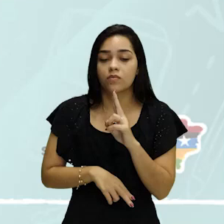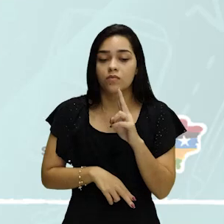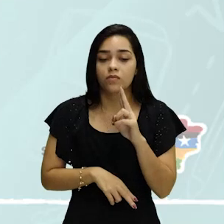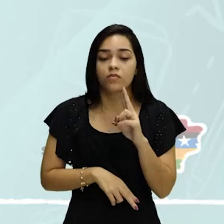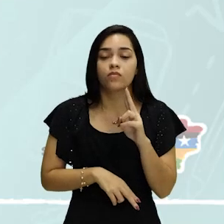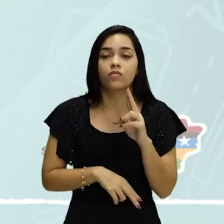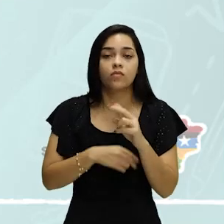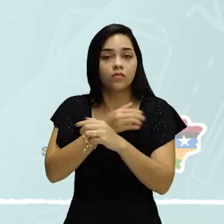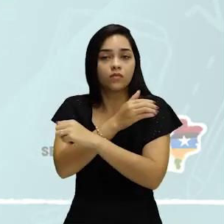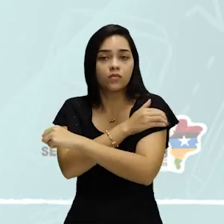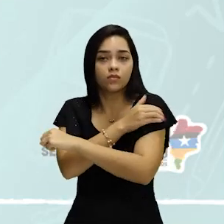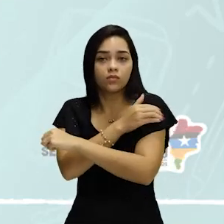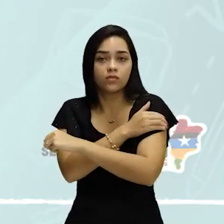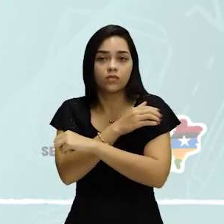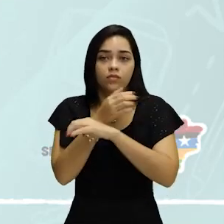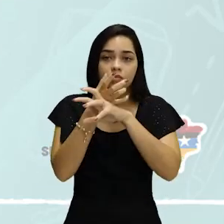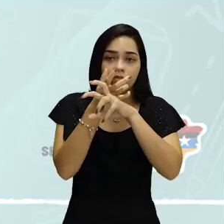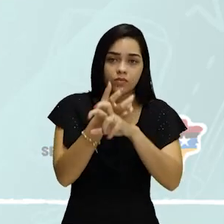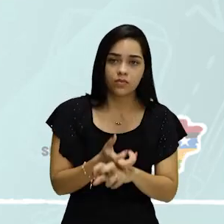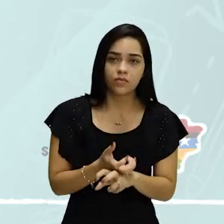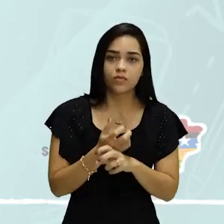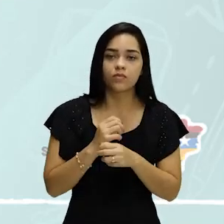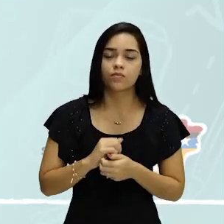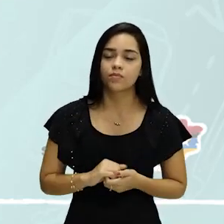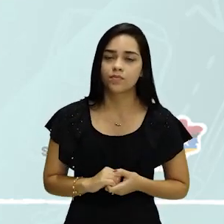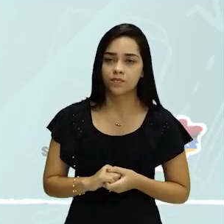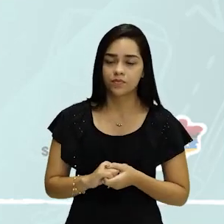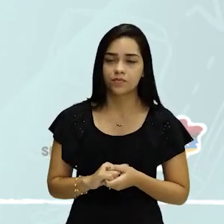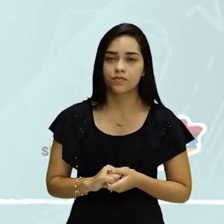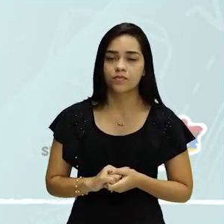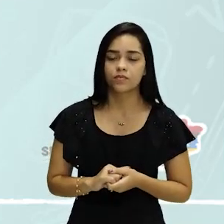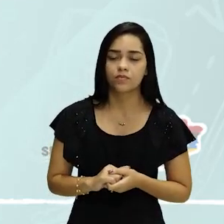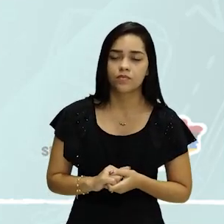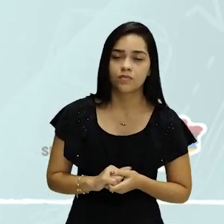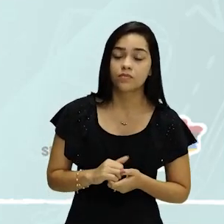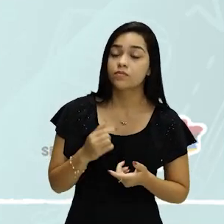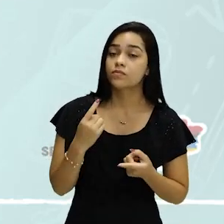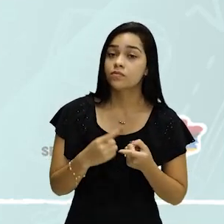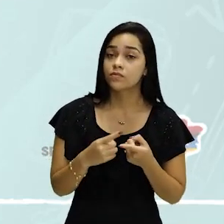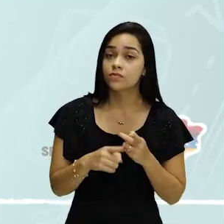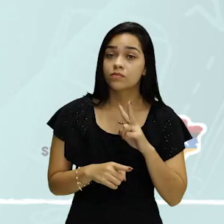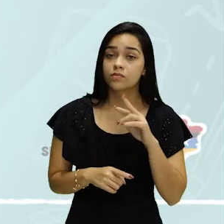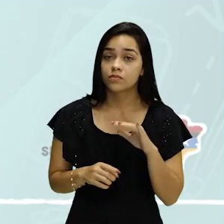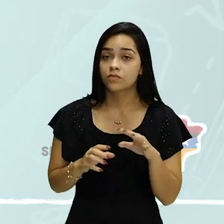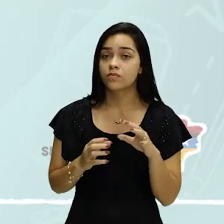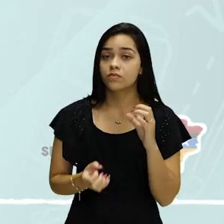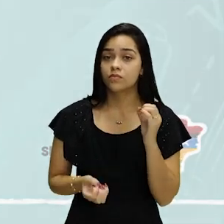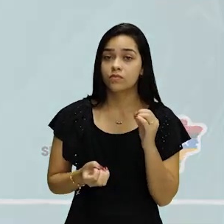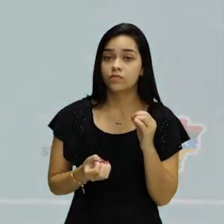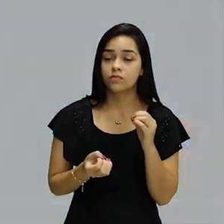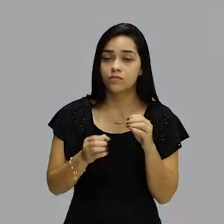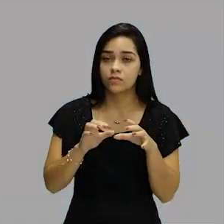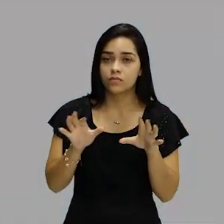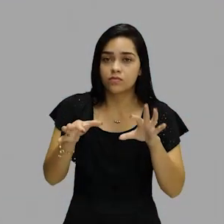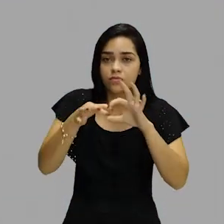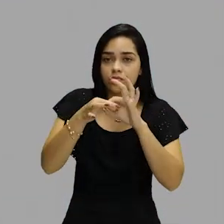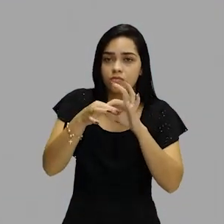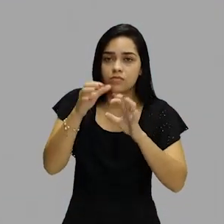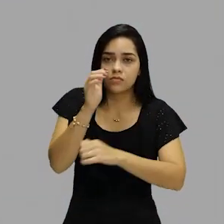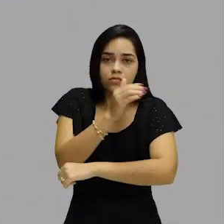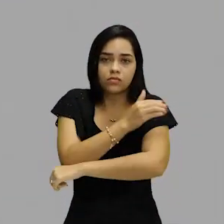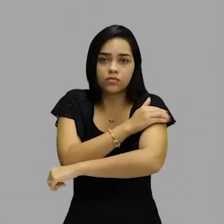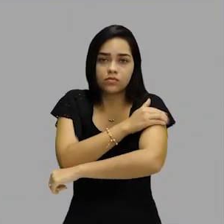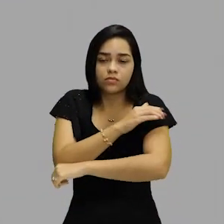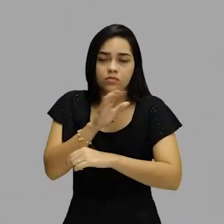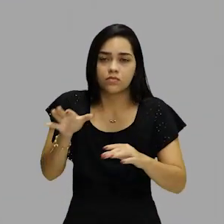tecido muscular estriado esquelético, né? Porque eles vão formar músculos que estão ali